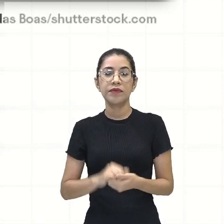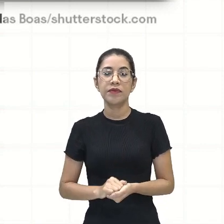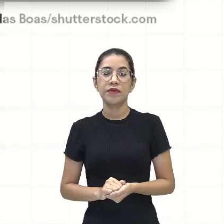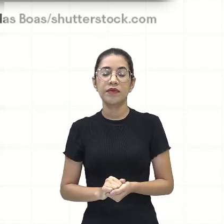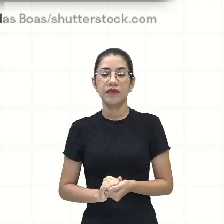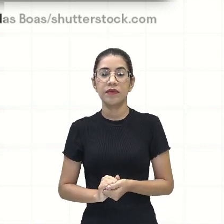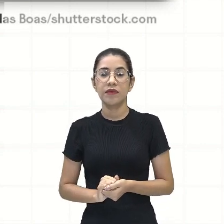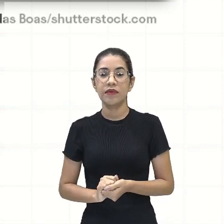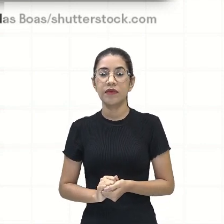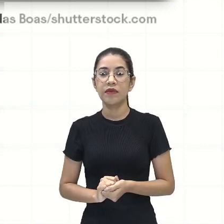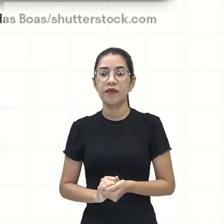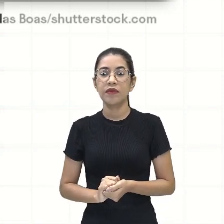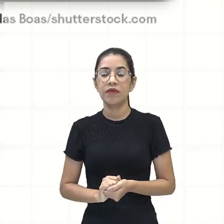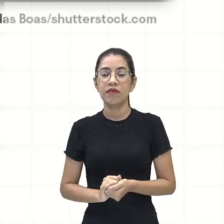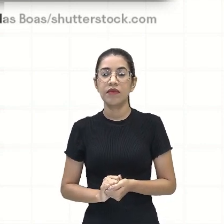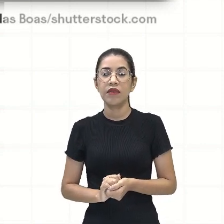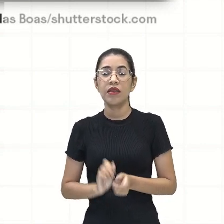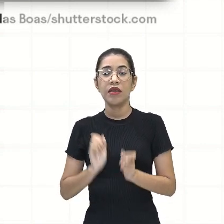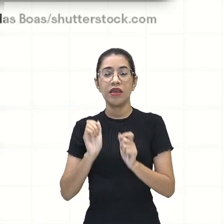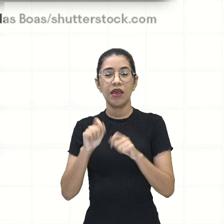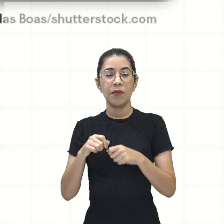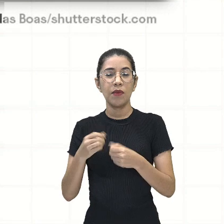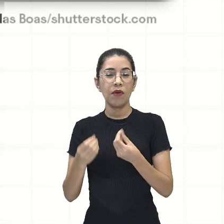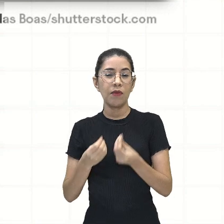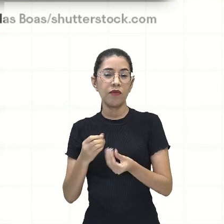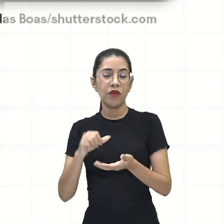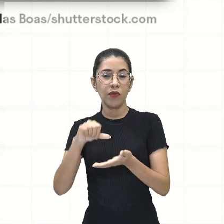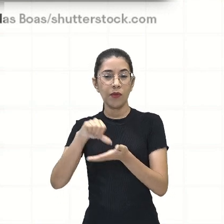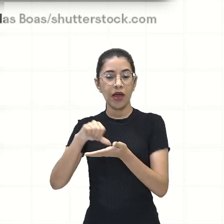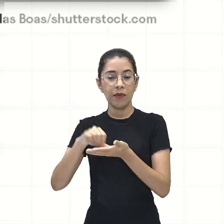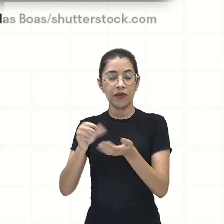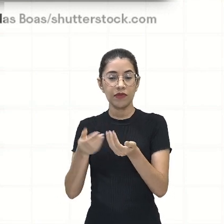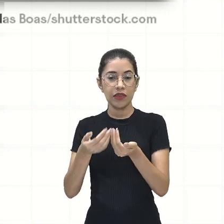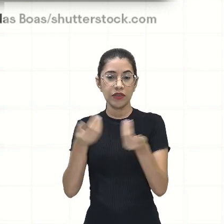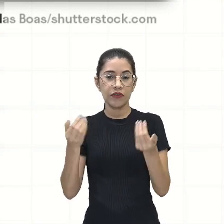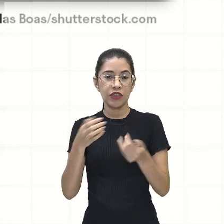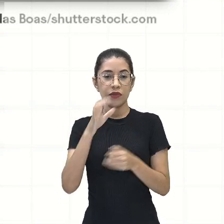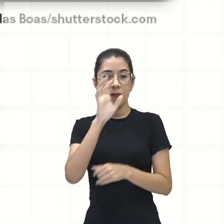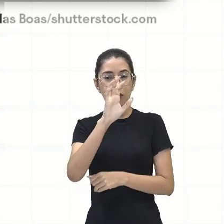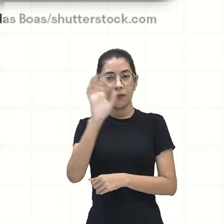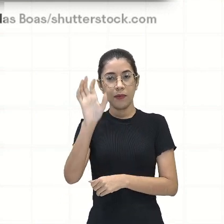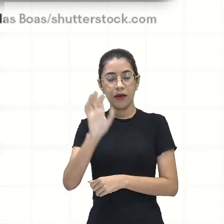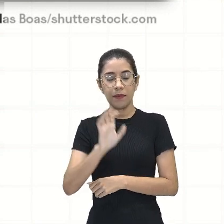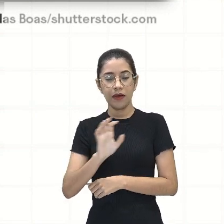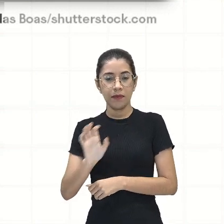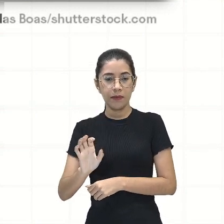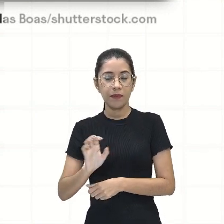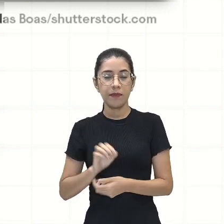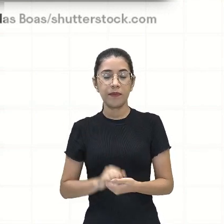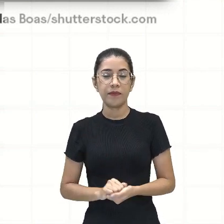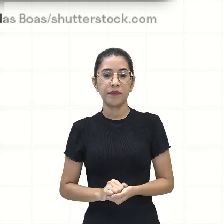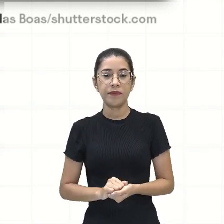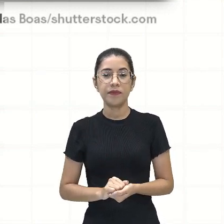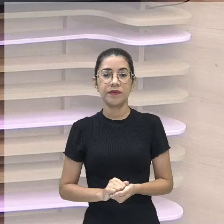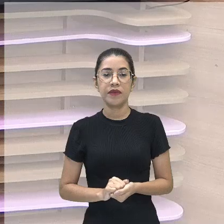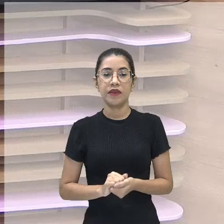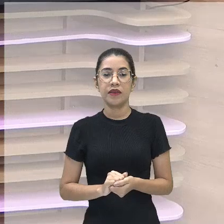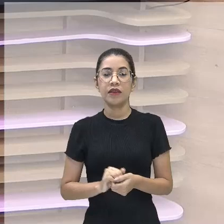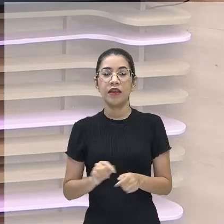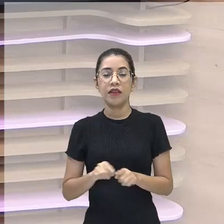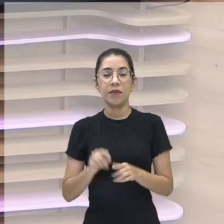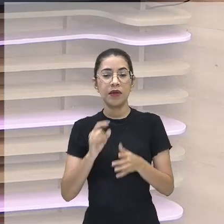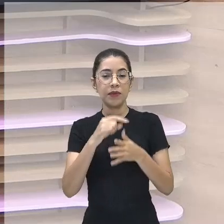na formação aqui do nosso mapinha, né? Então, cada uma dessas regiões seguindo aí